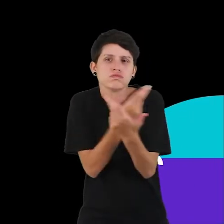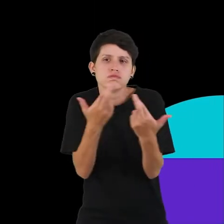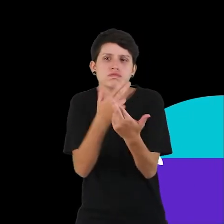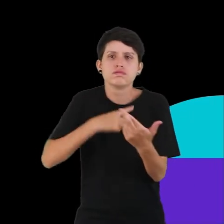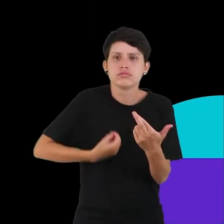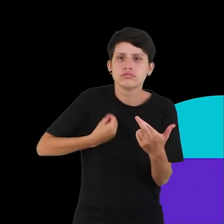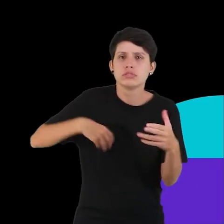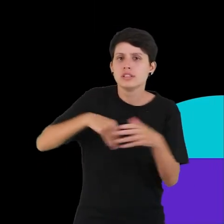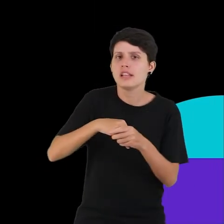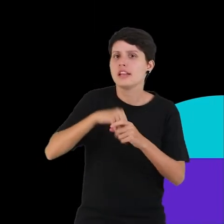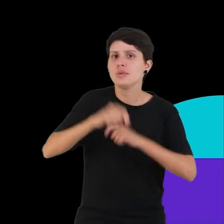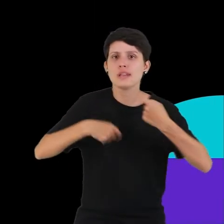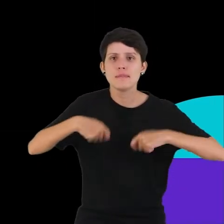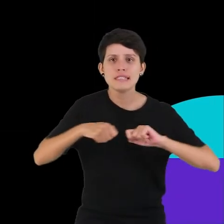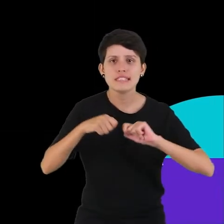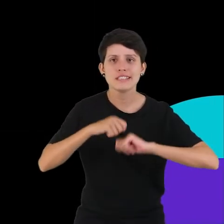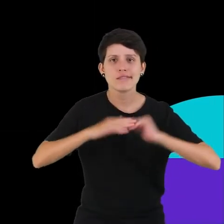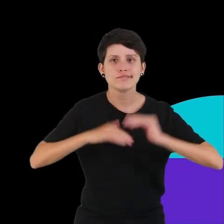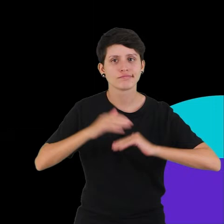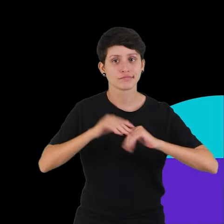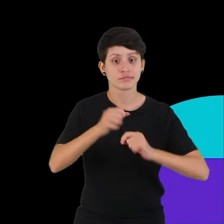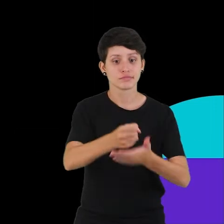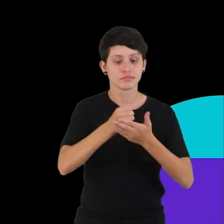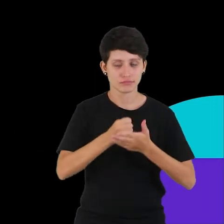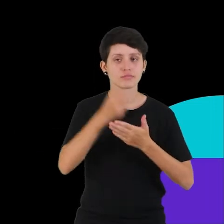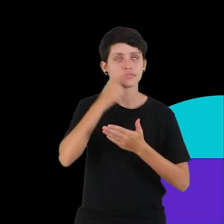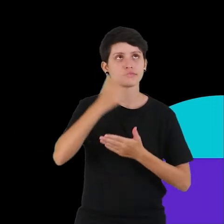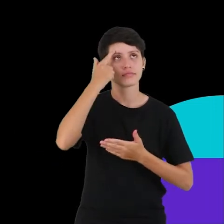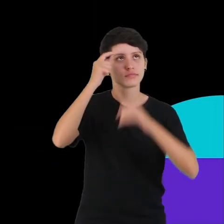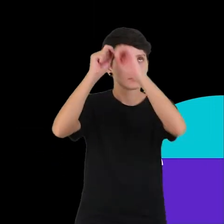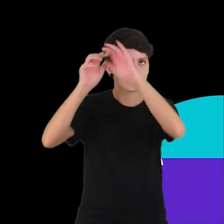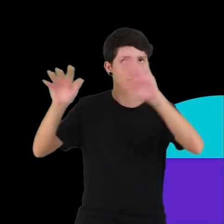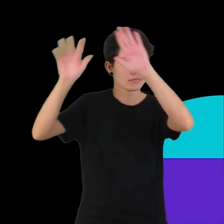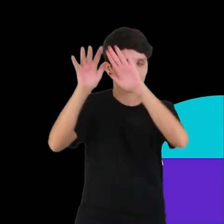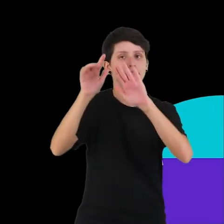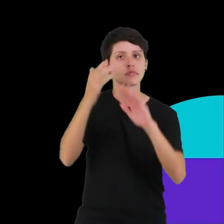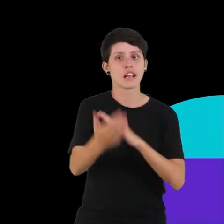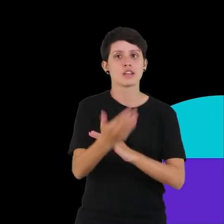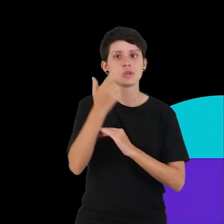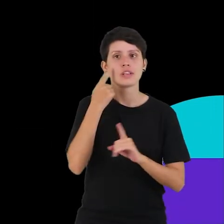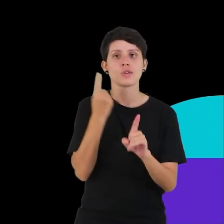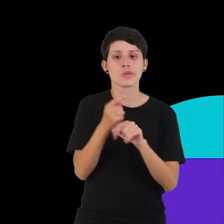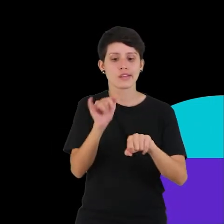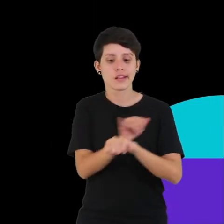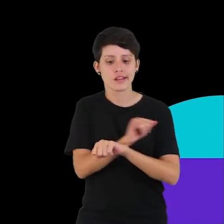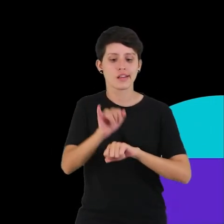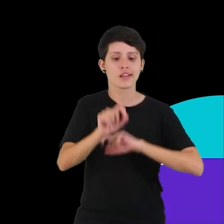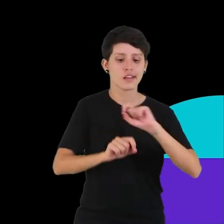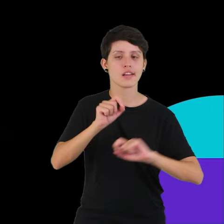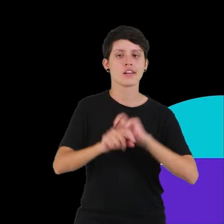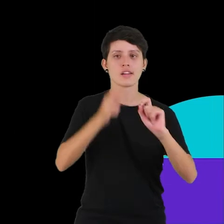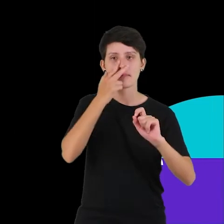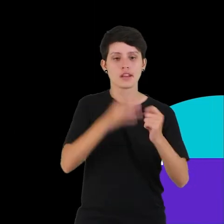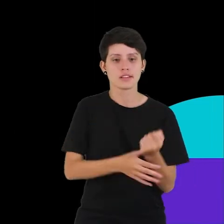mais ali quais são as relações que estão acontecendo, que produzem aquele problema, porque isso ajuda a gente a criar impacto em escala. Então, ajuda a